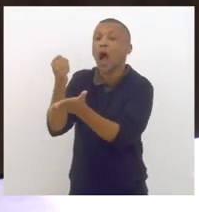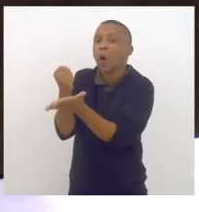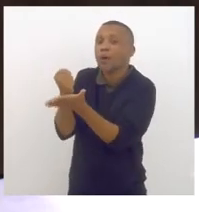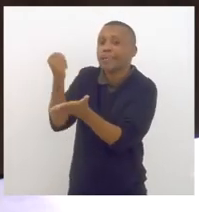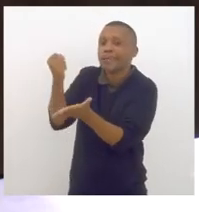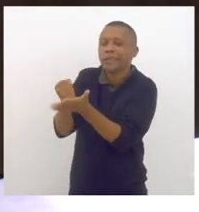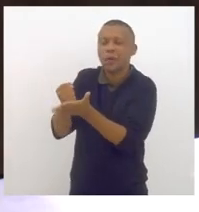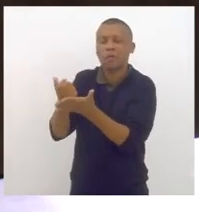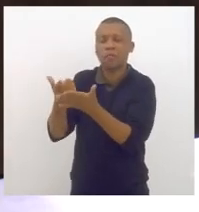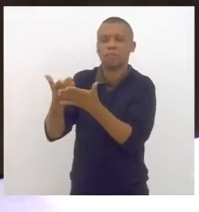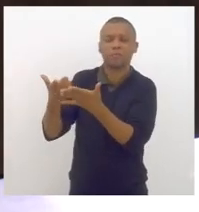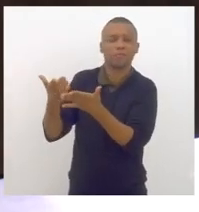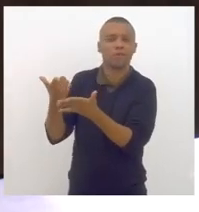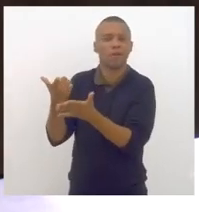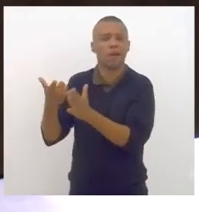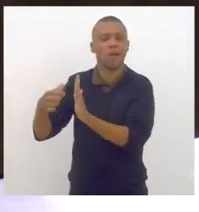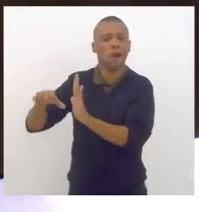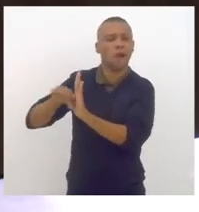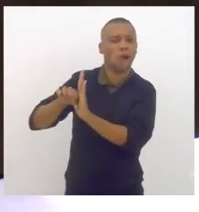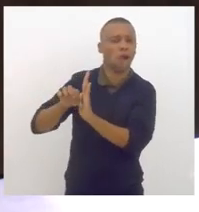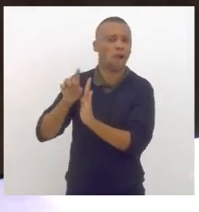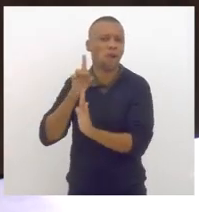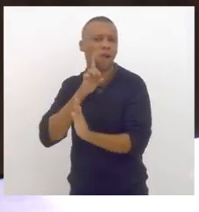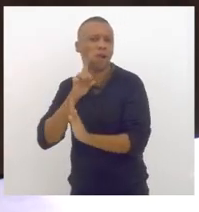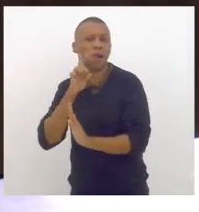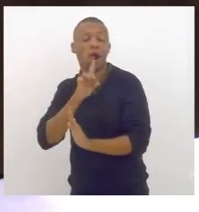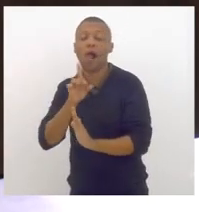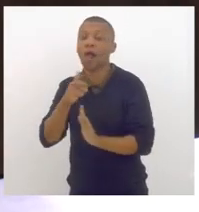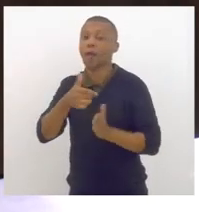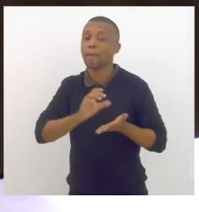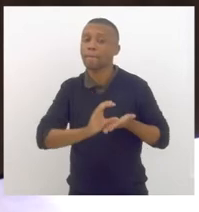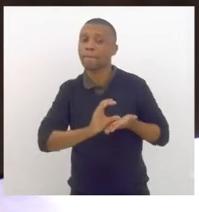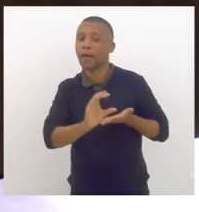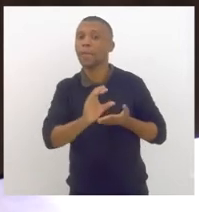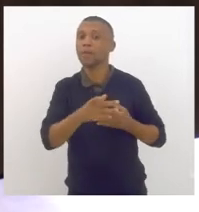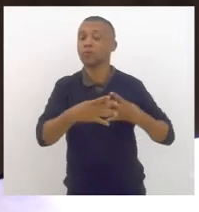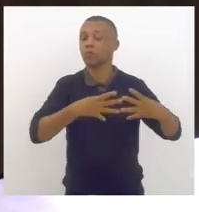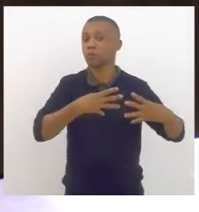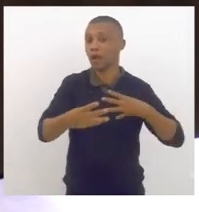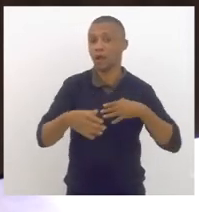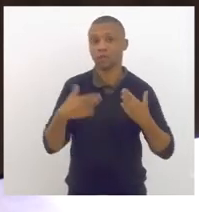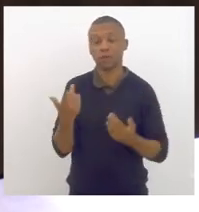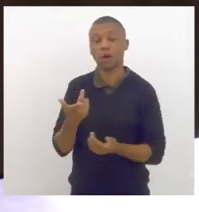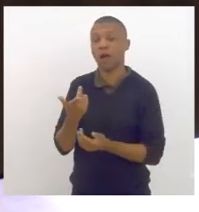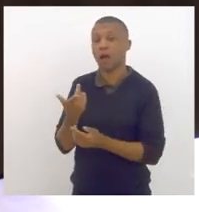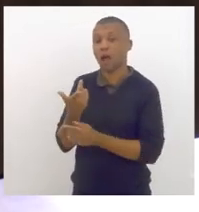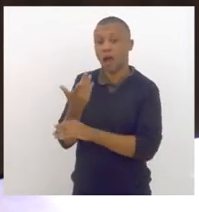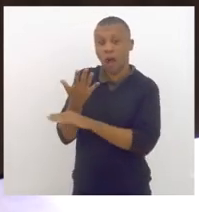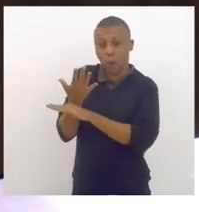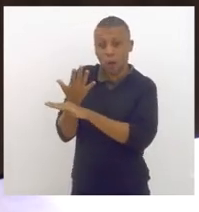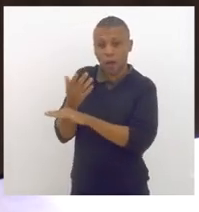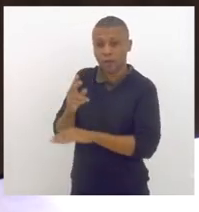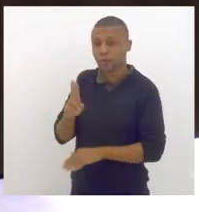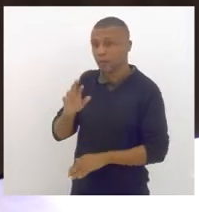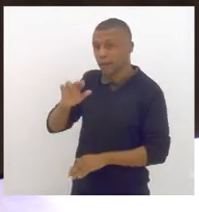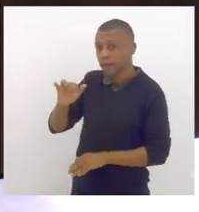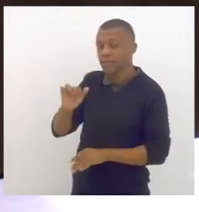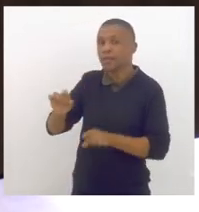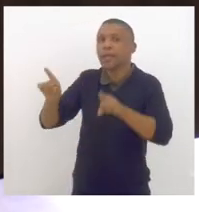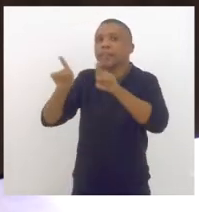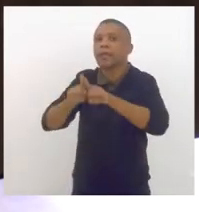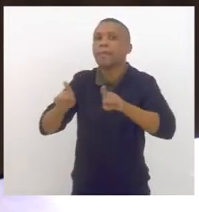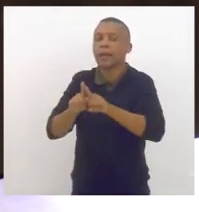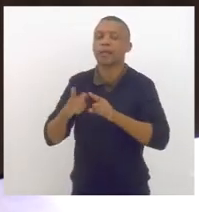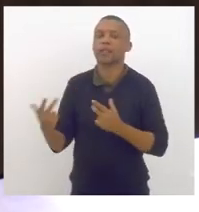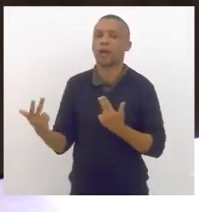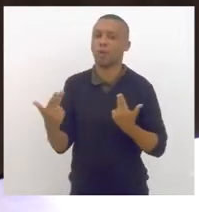contratações irregulares com pagamento na boca do cofre. E a Universidade do Estado do Rio de Janeiro também. Por